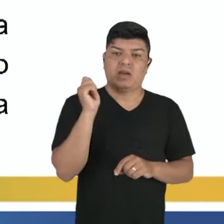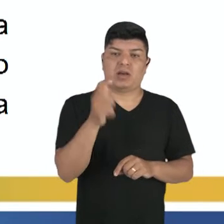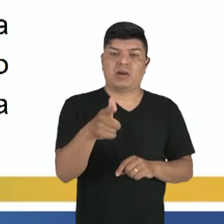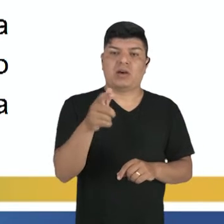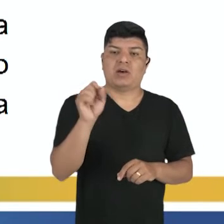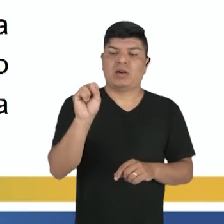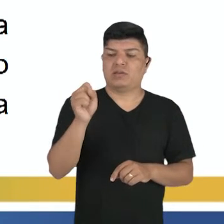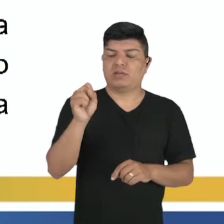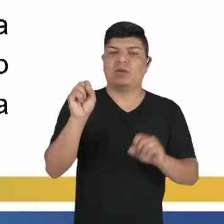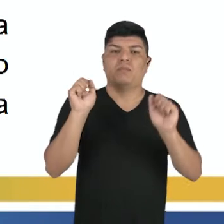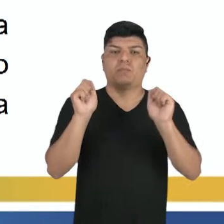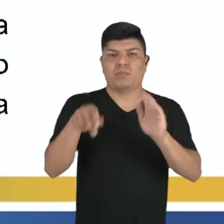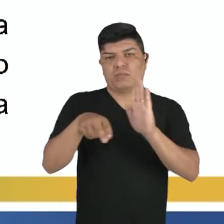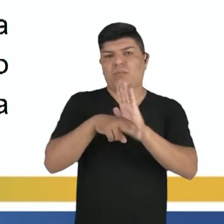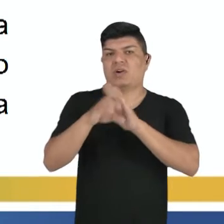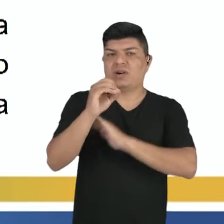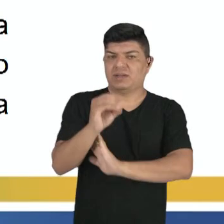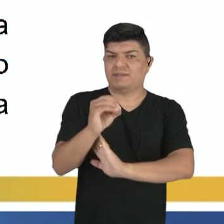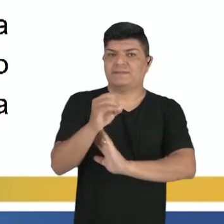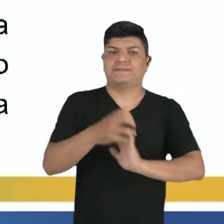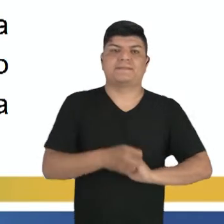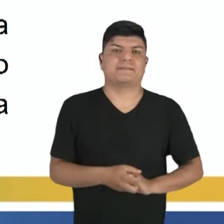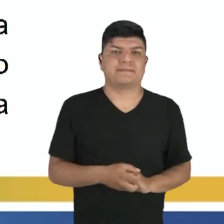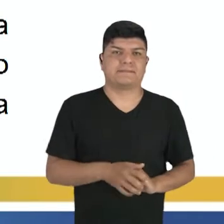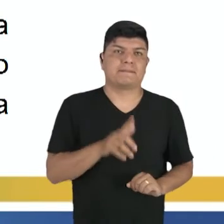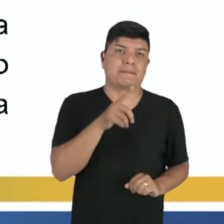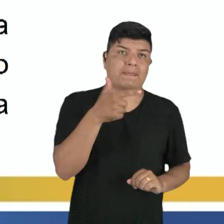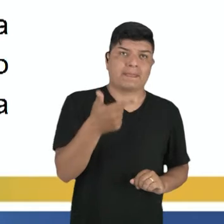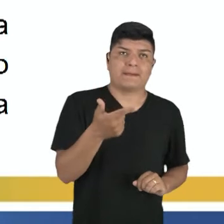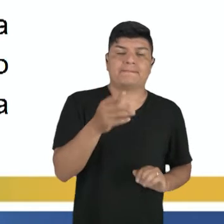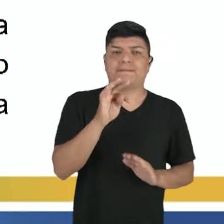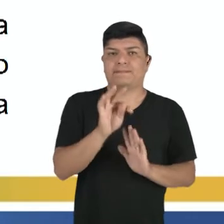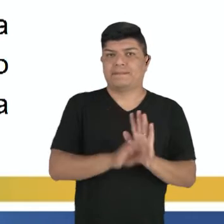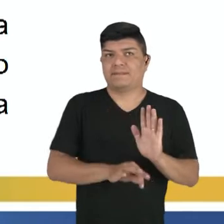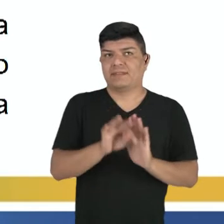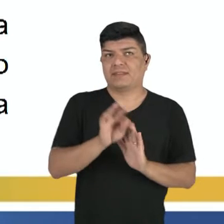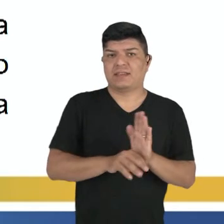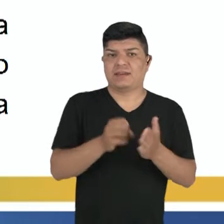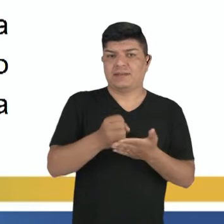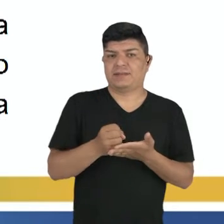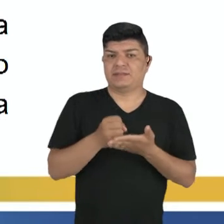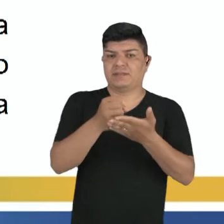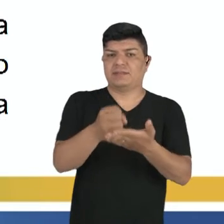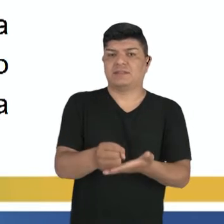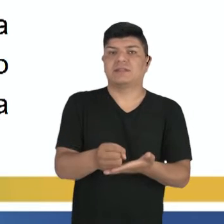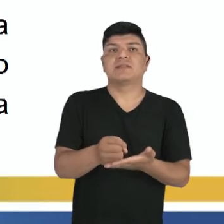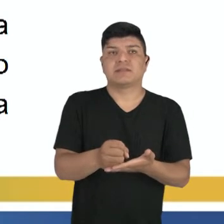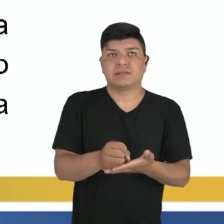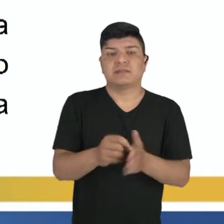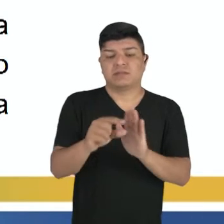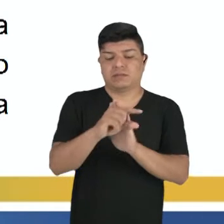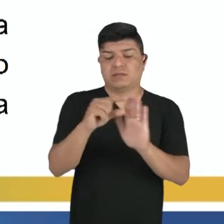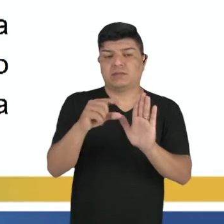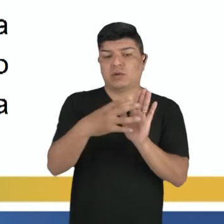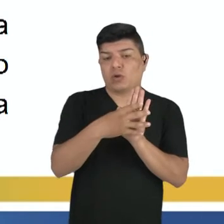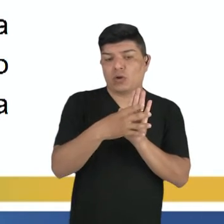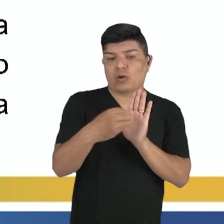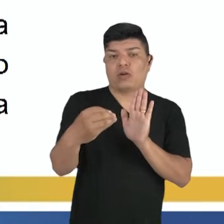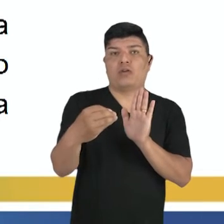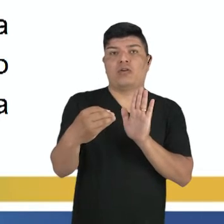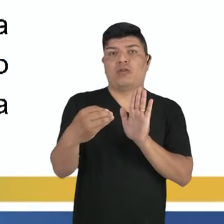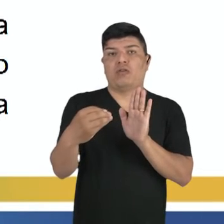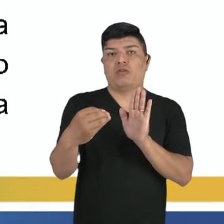pode zerar na redação. Outra coisa, os textos de apoio. cópia dos trechos não